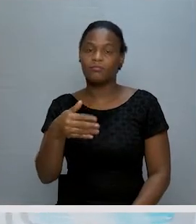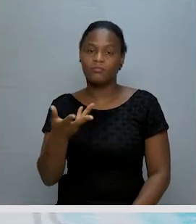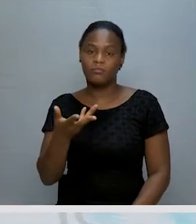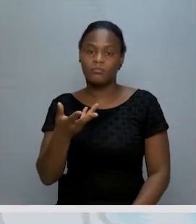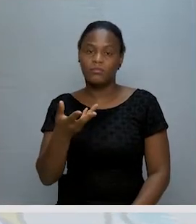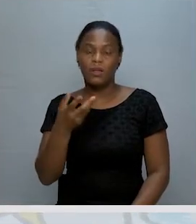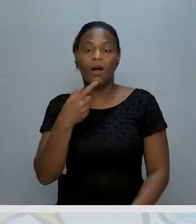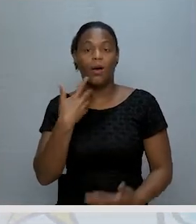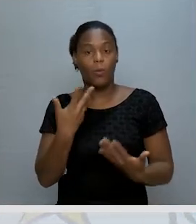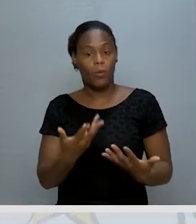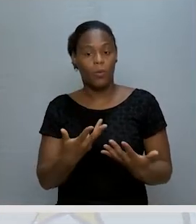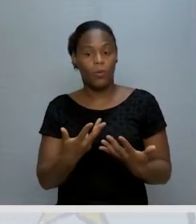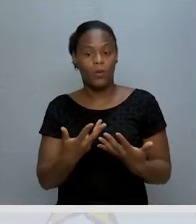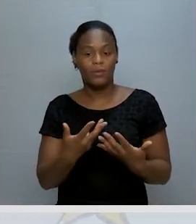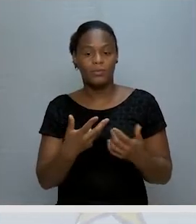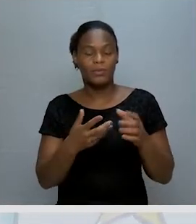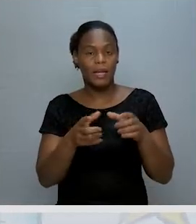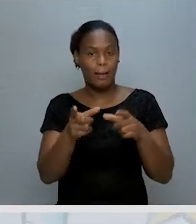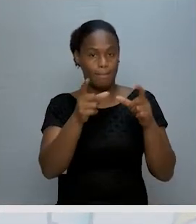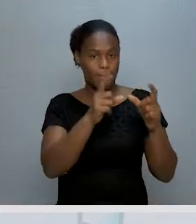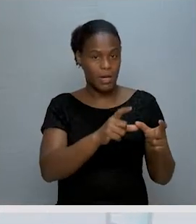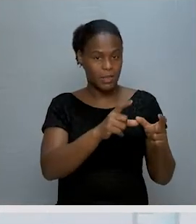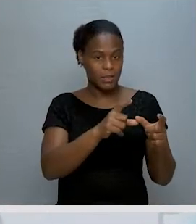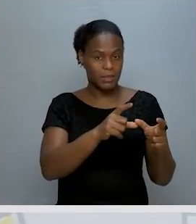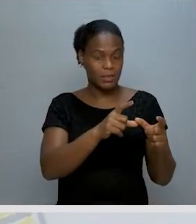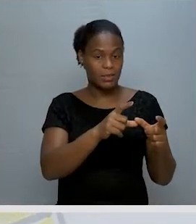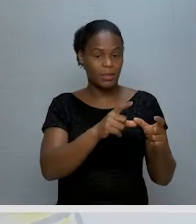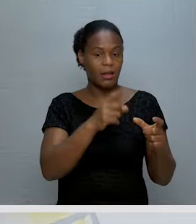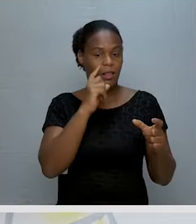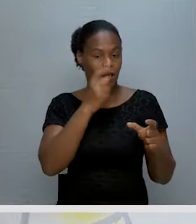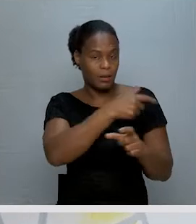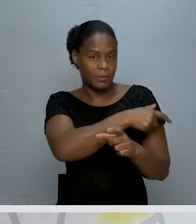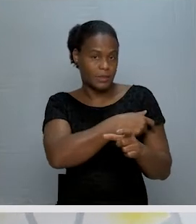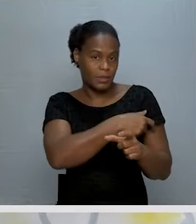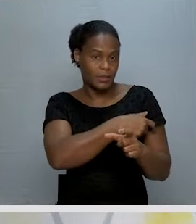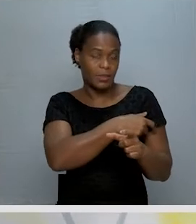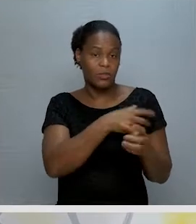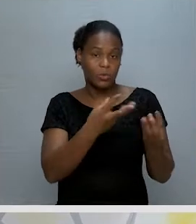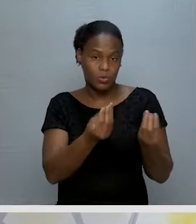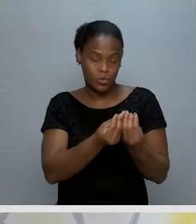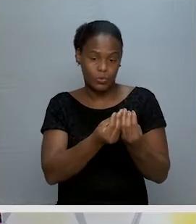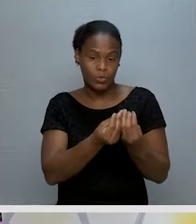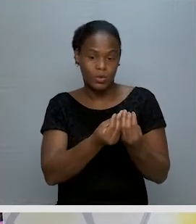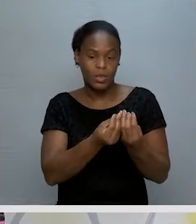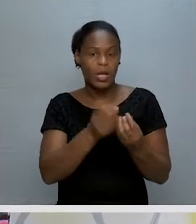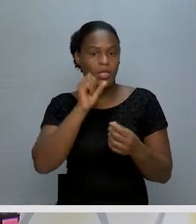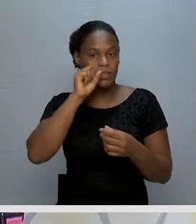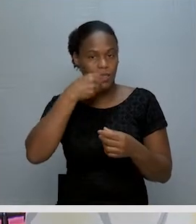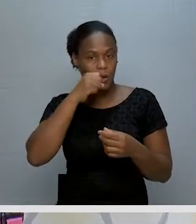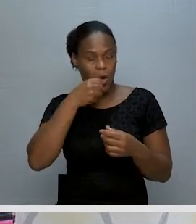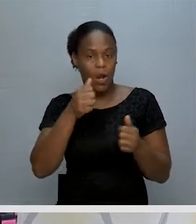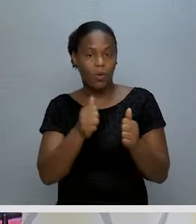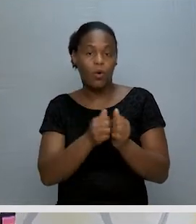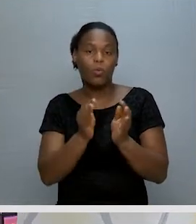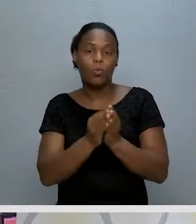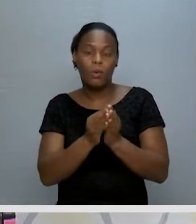vamos retirar esta parte, que está a representar a junção da parte de